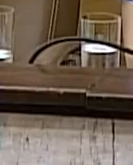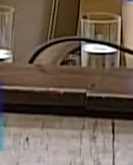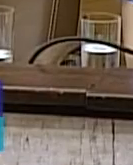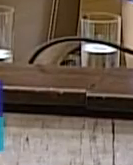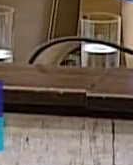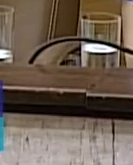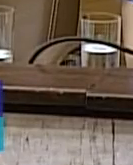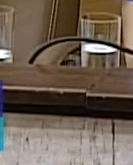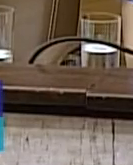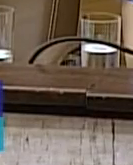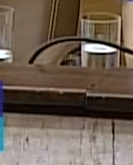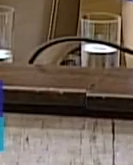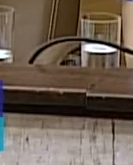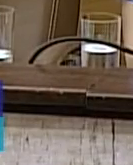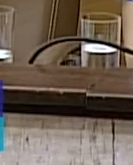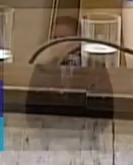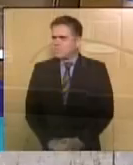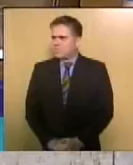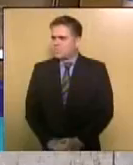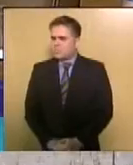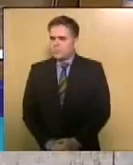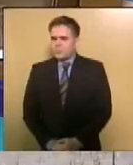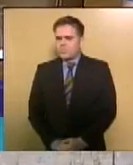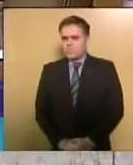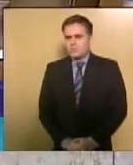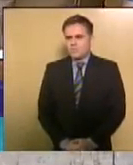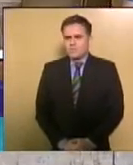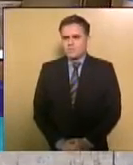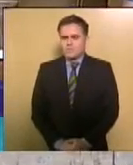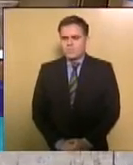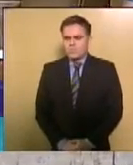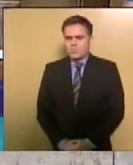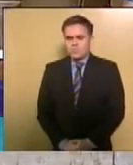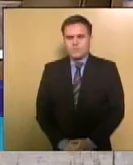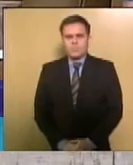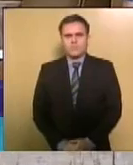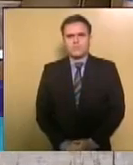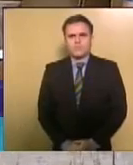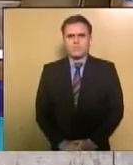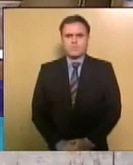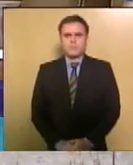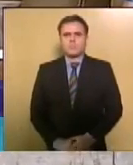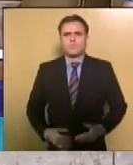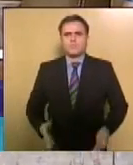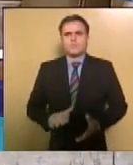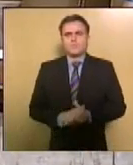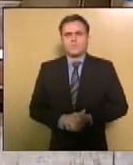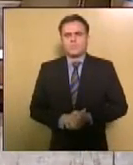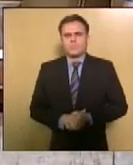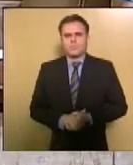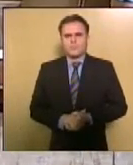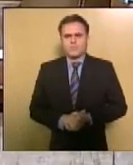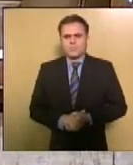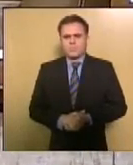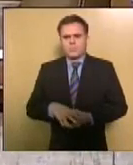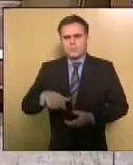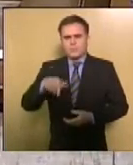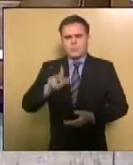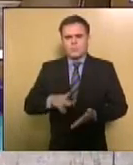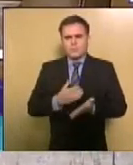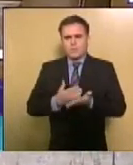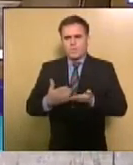desse movimento nosso advogado e conversar aqui com Dan Daniel e Samira quem vai